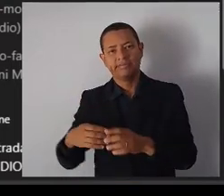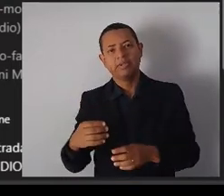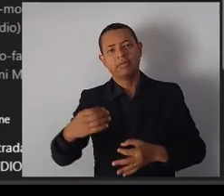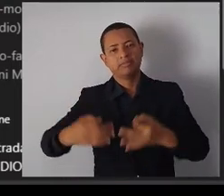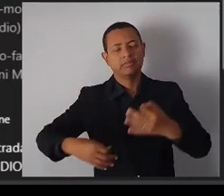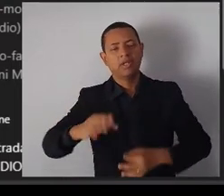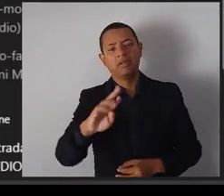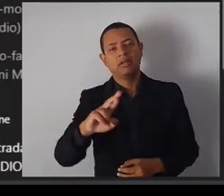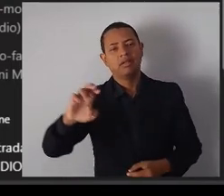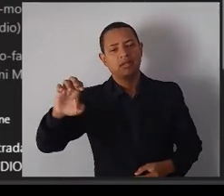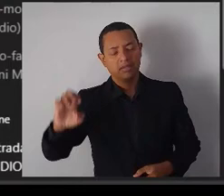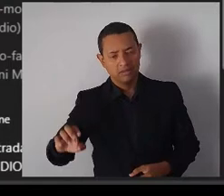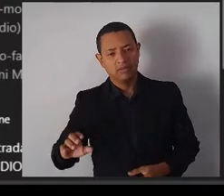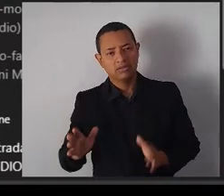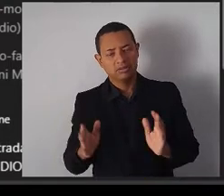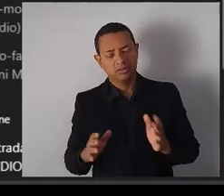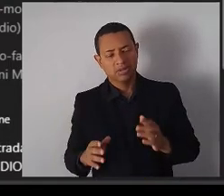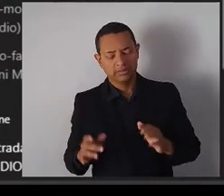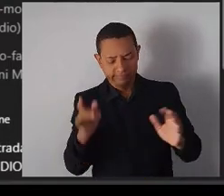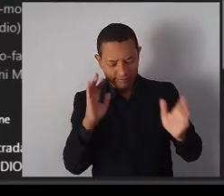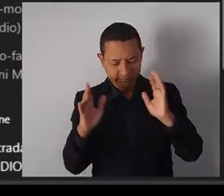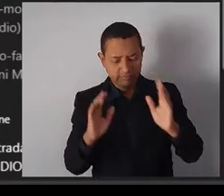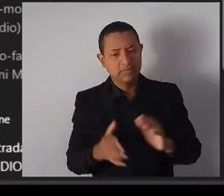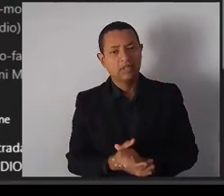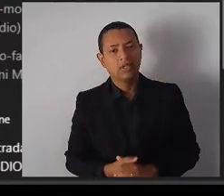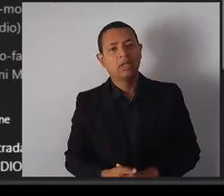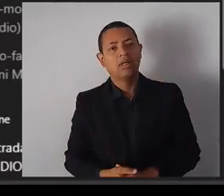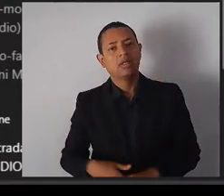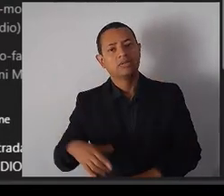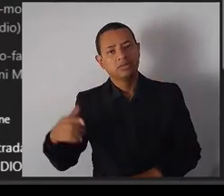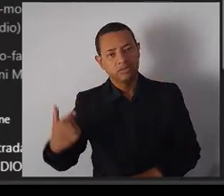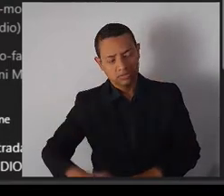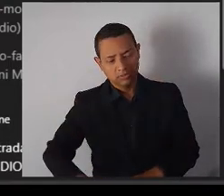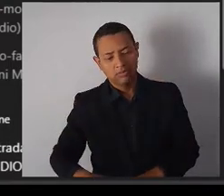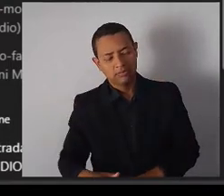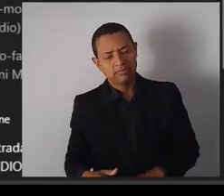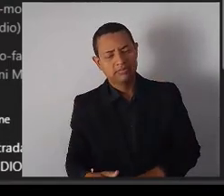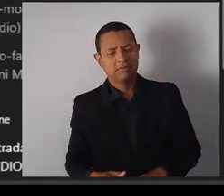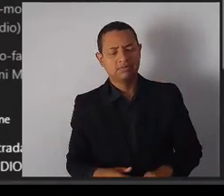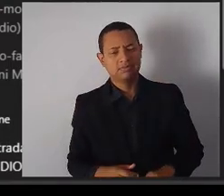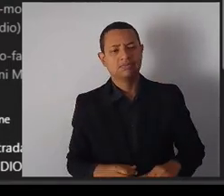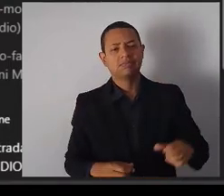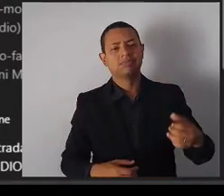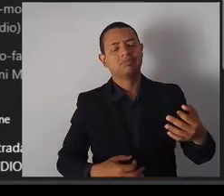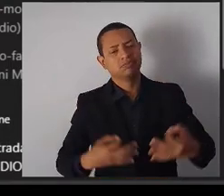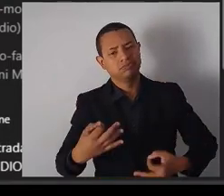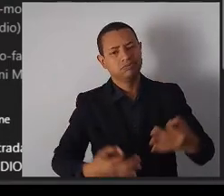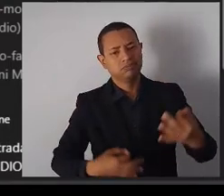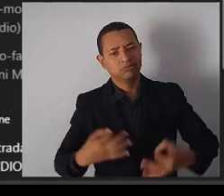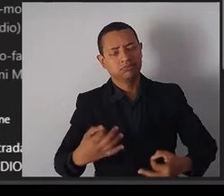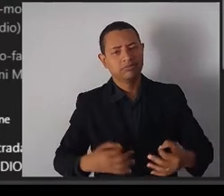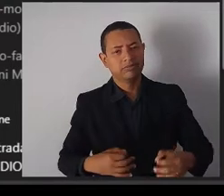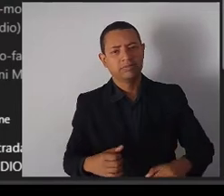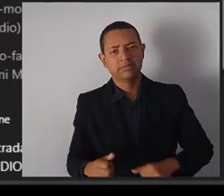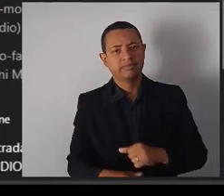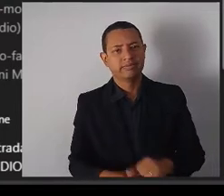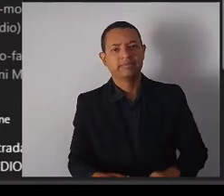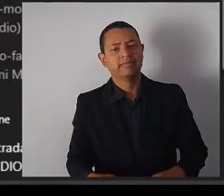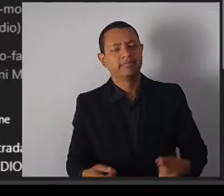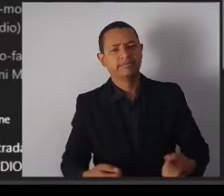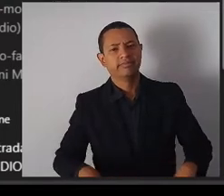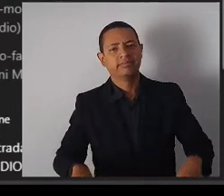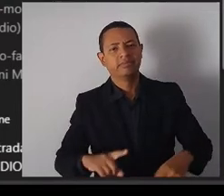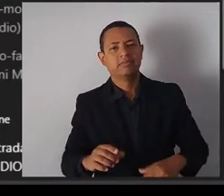recentemente. Não haveria razão para que se fizesse um juízo revisor nessa oportunidade. Então,